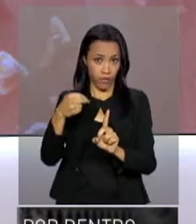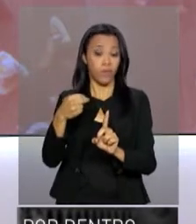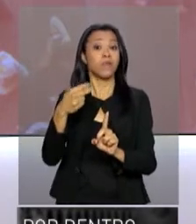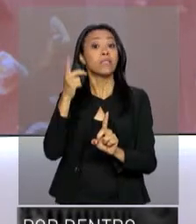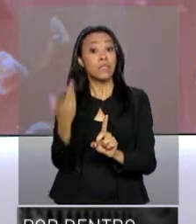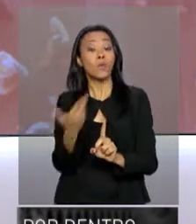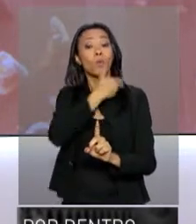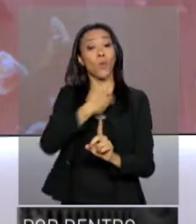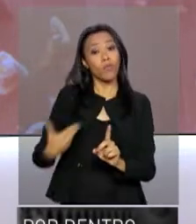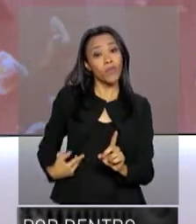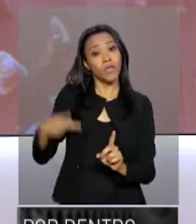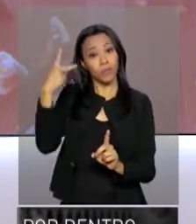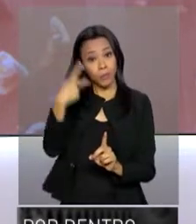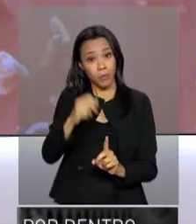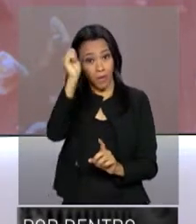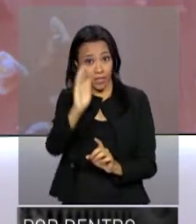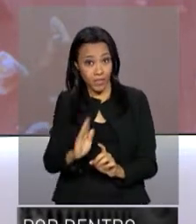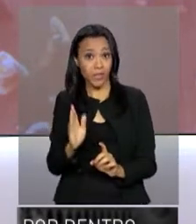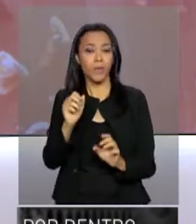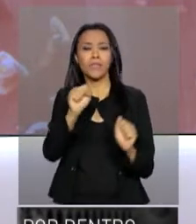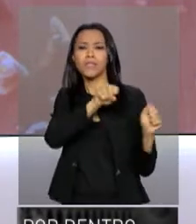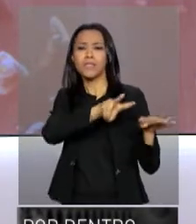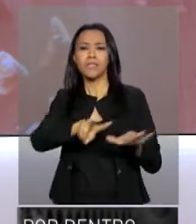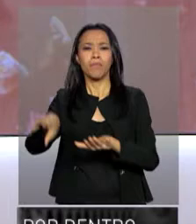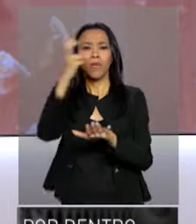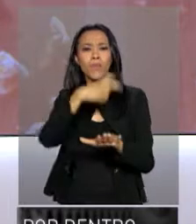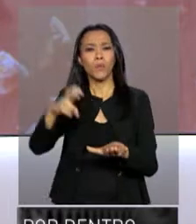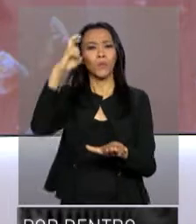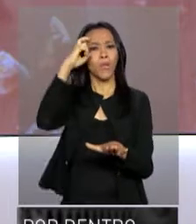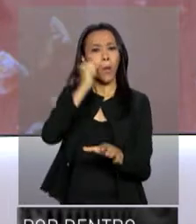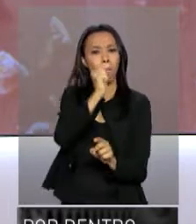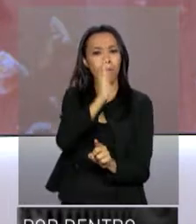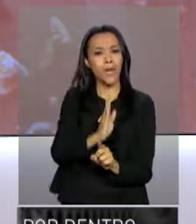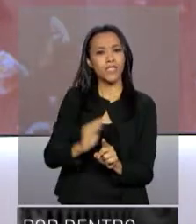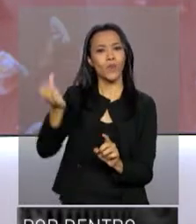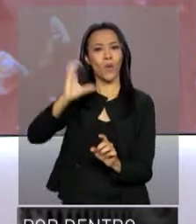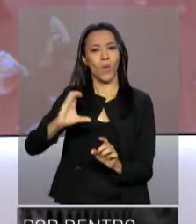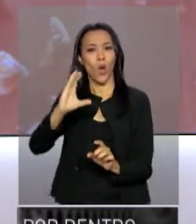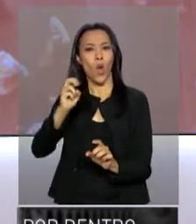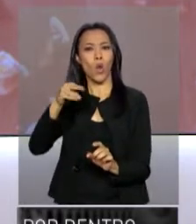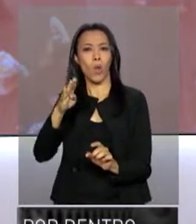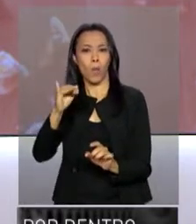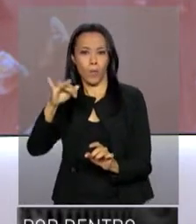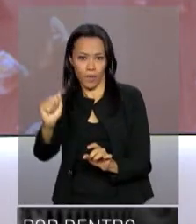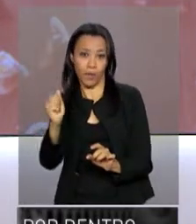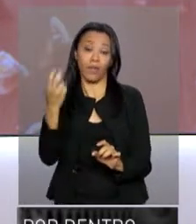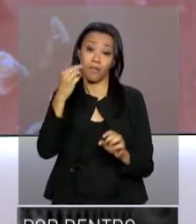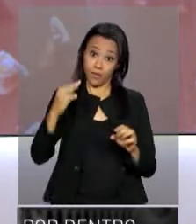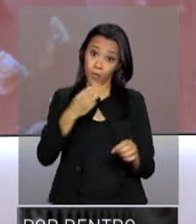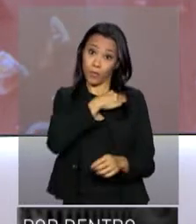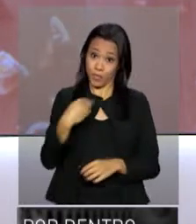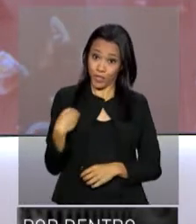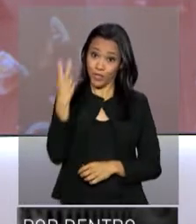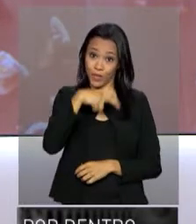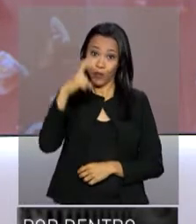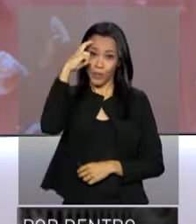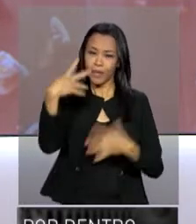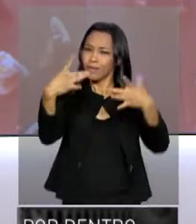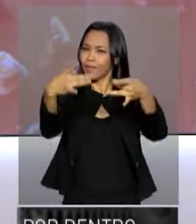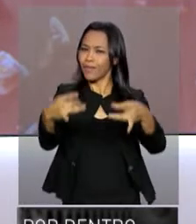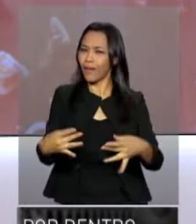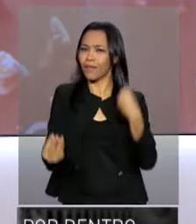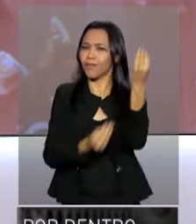governo brasileiro está organizando a Semana Cultural Brasil-Colômbia. O ministro da Cultura, Roberto Freire, detalha